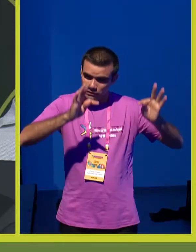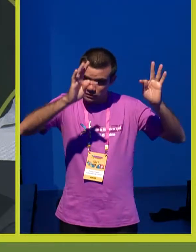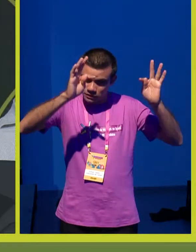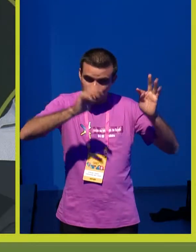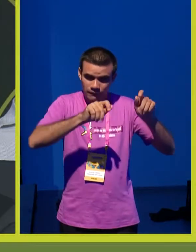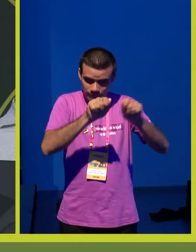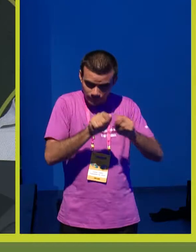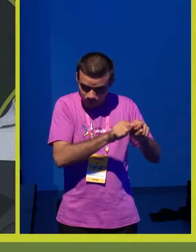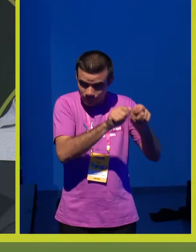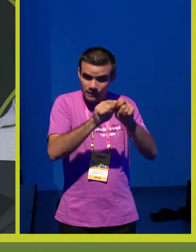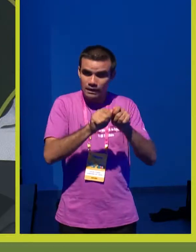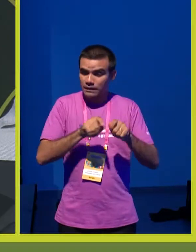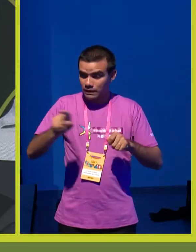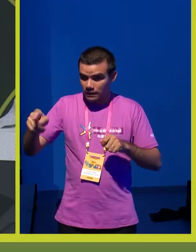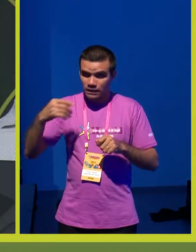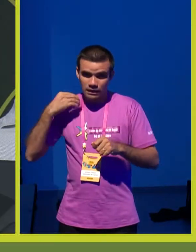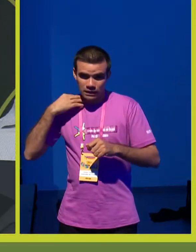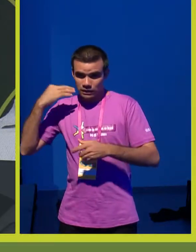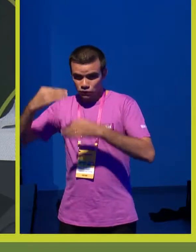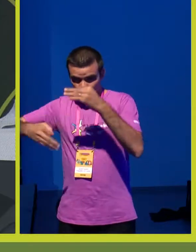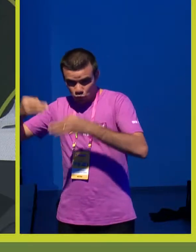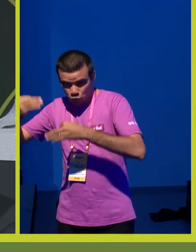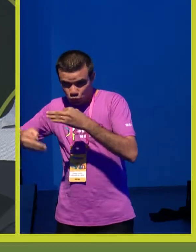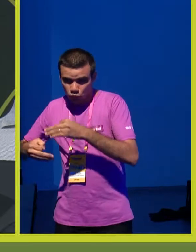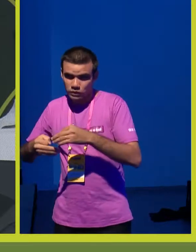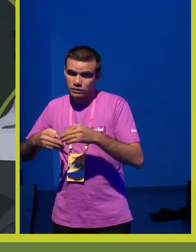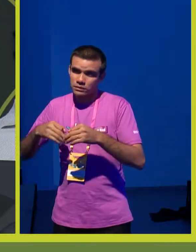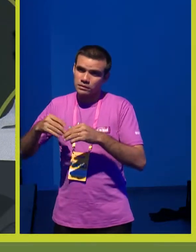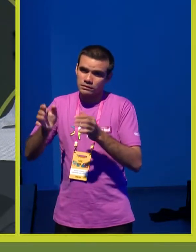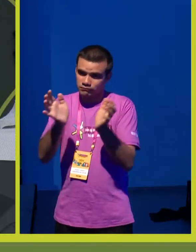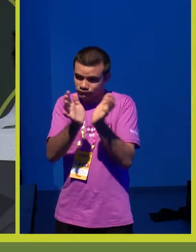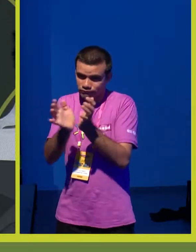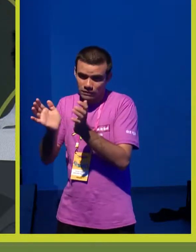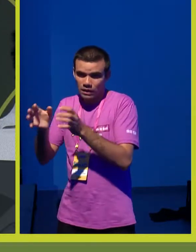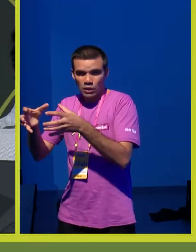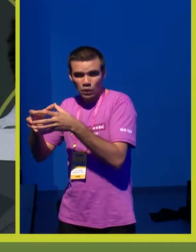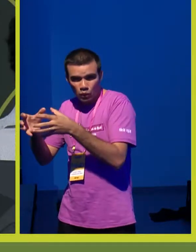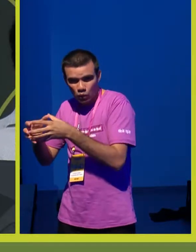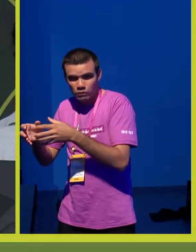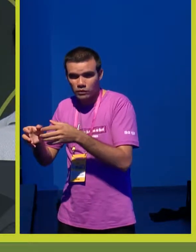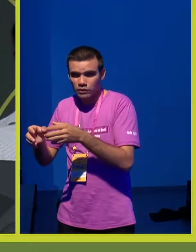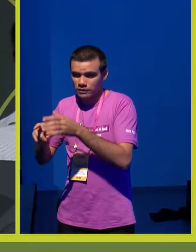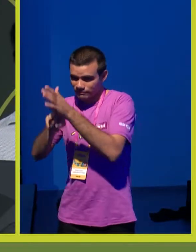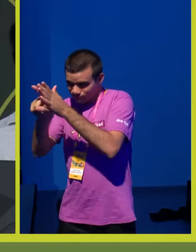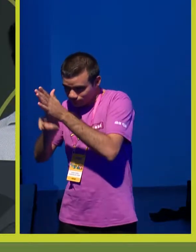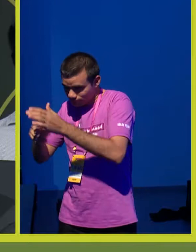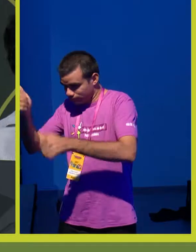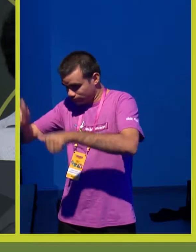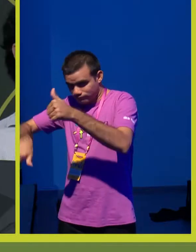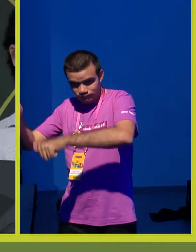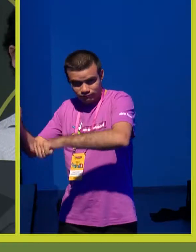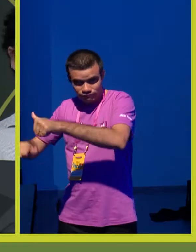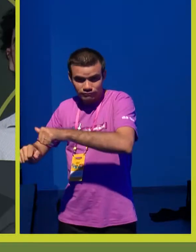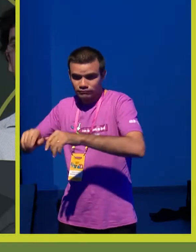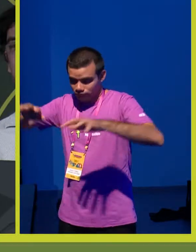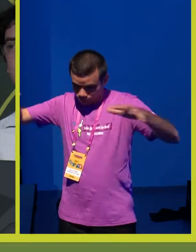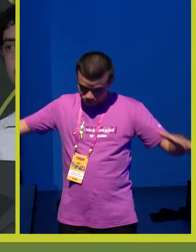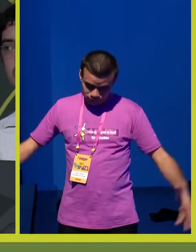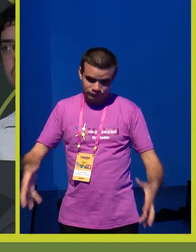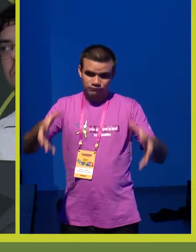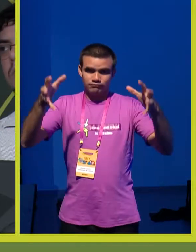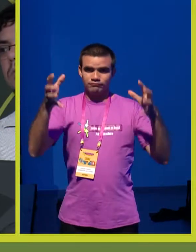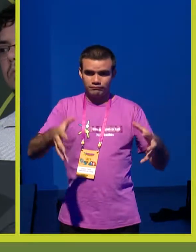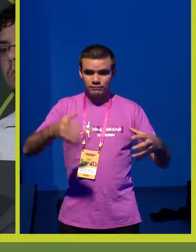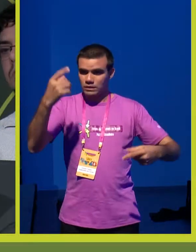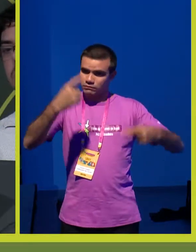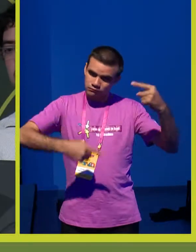com os juristas e os órgãos de controle para tentar fazer um colegiado e discutir